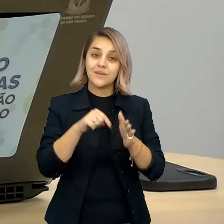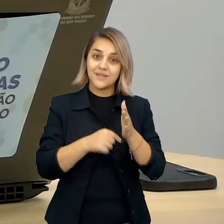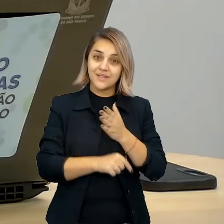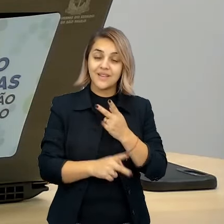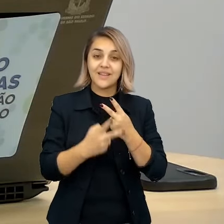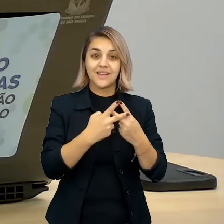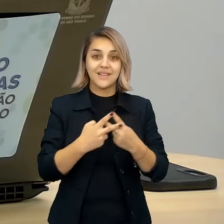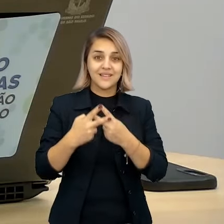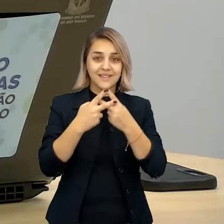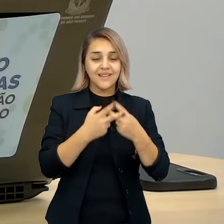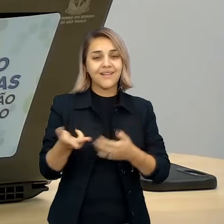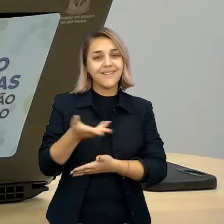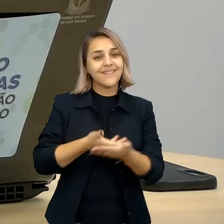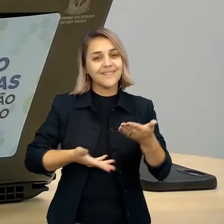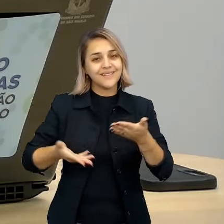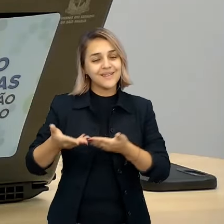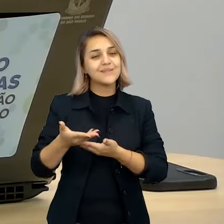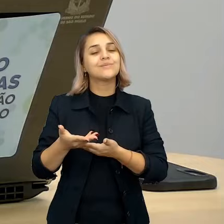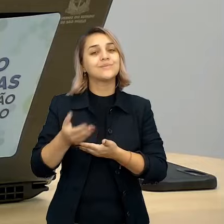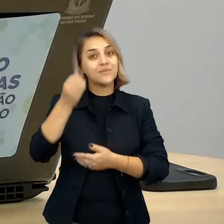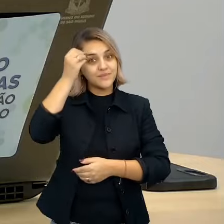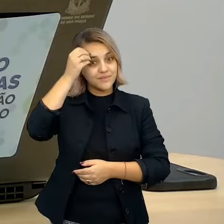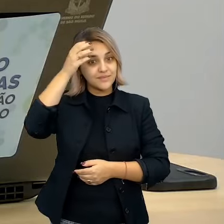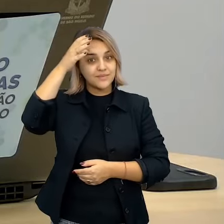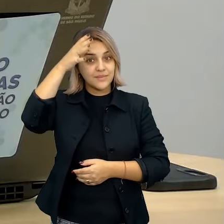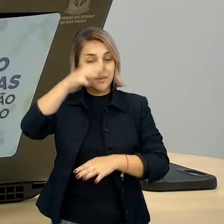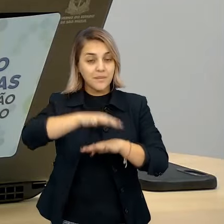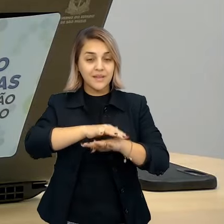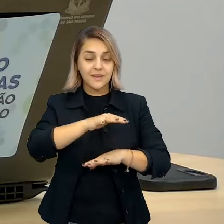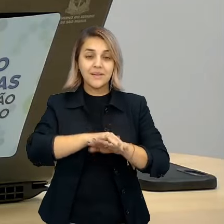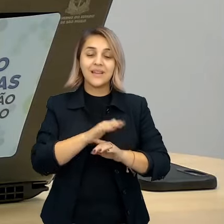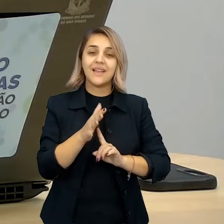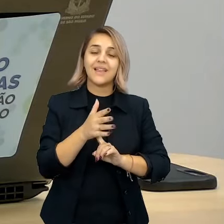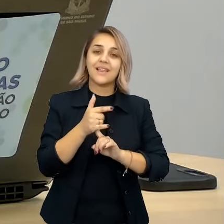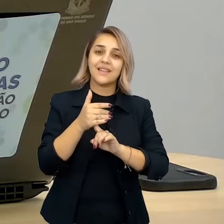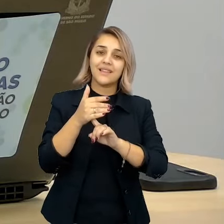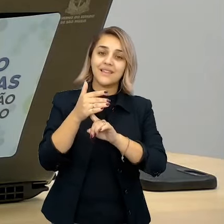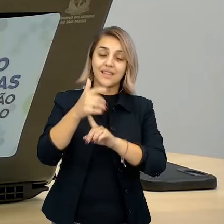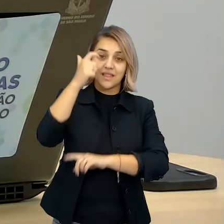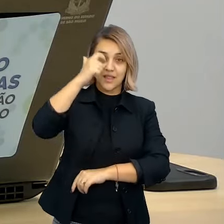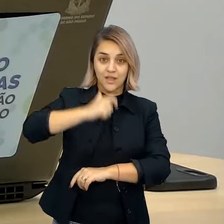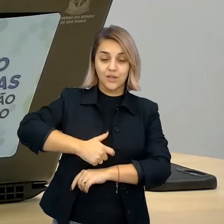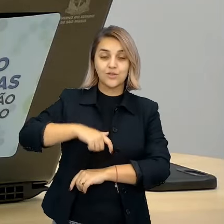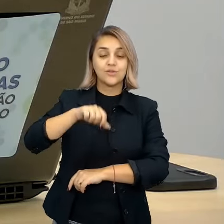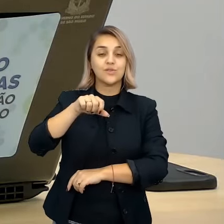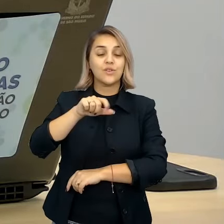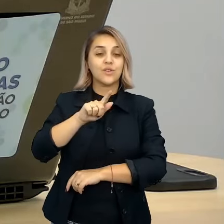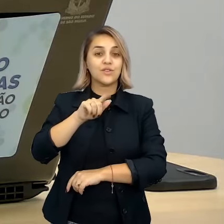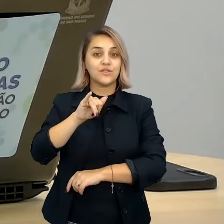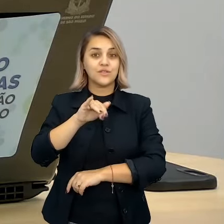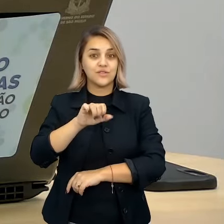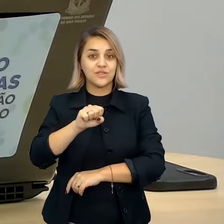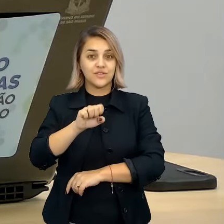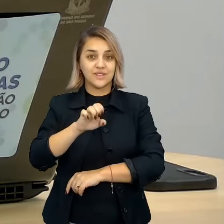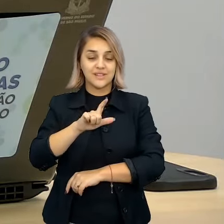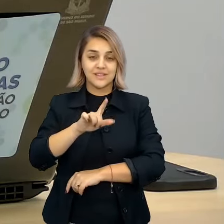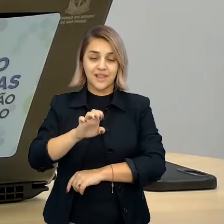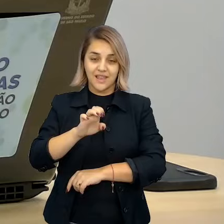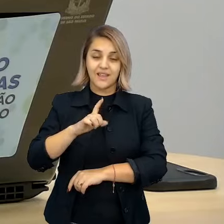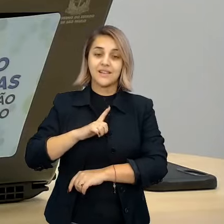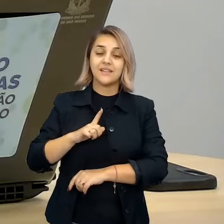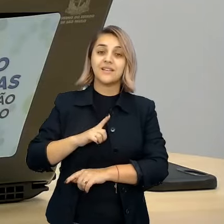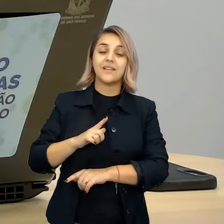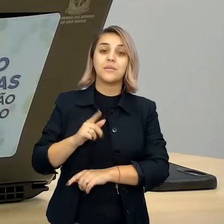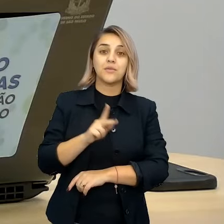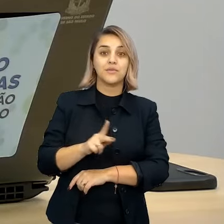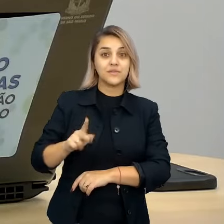Ciências Humanas e Sociais Aplicadas e Matemática e Suas Tecnologias. Eu sou a Gisele Teles, formadora EFAP. Estou